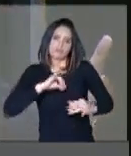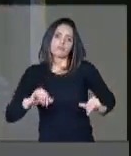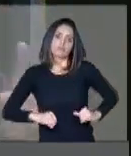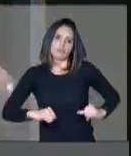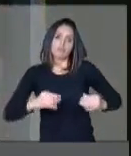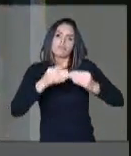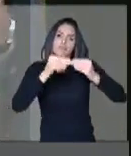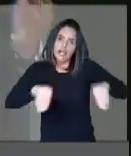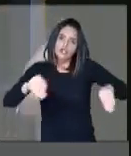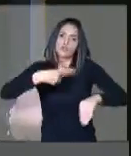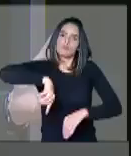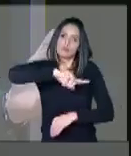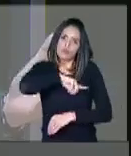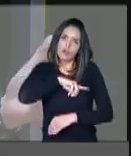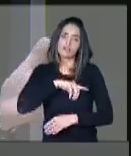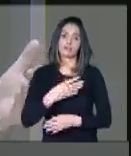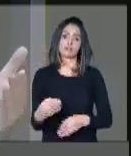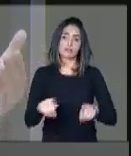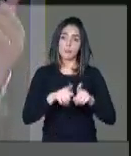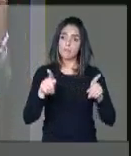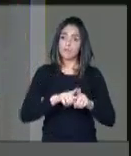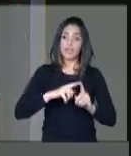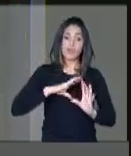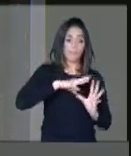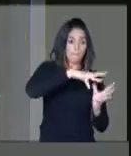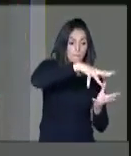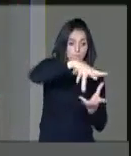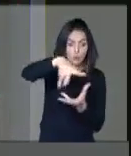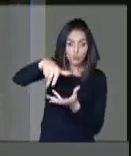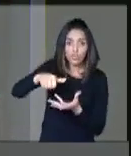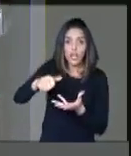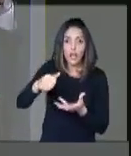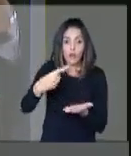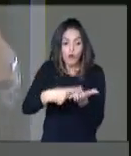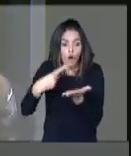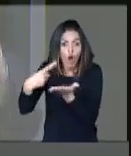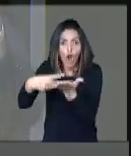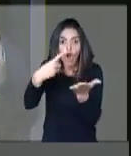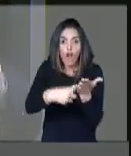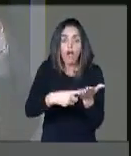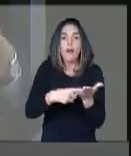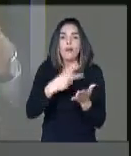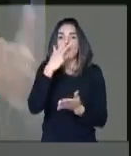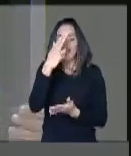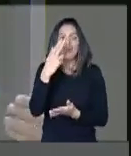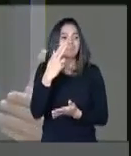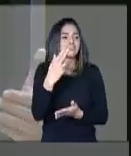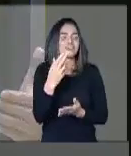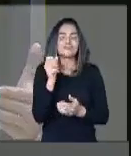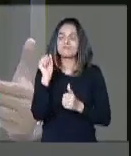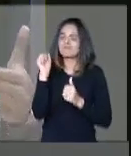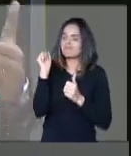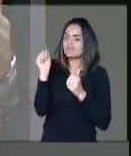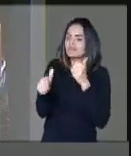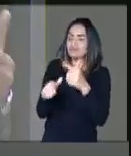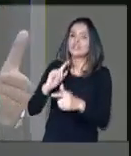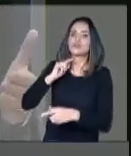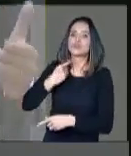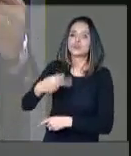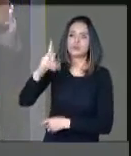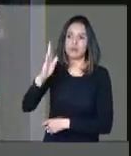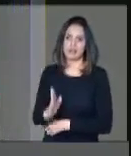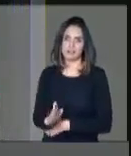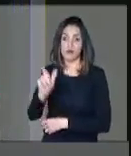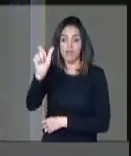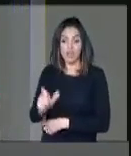nós. Isso afeta o Brasil no plano internacional. Hoje, o presidente da República é visto cada vez mais como